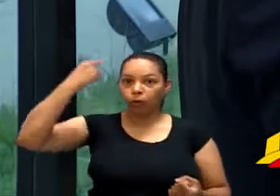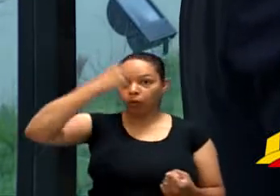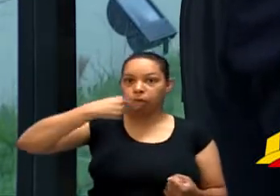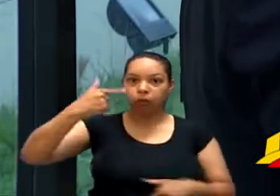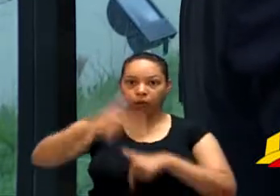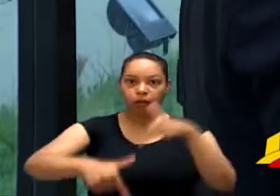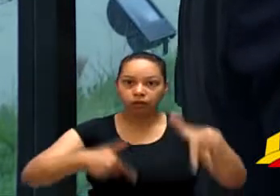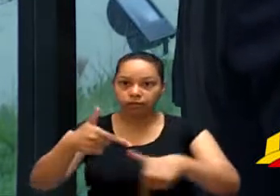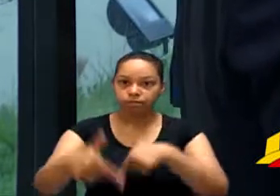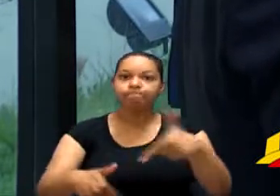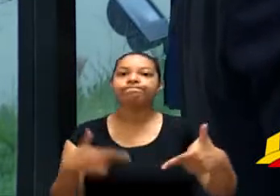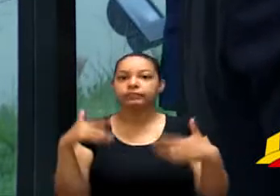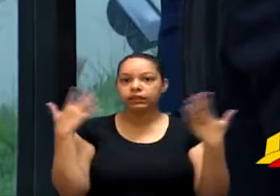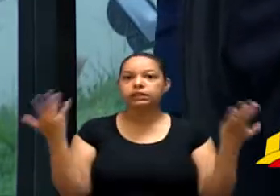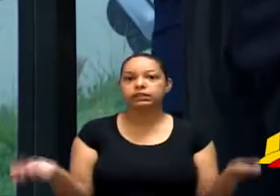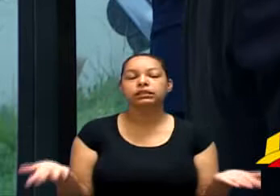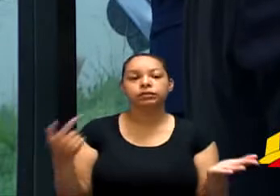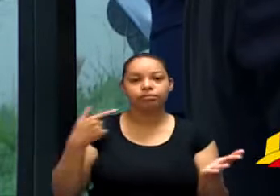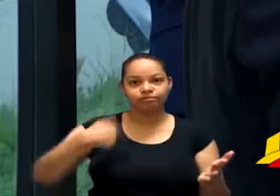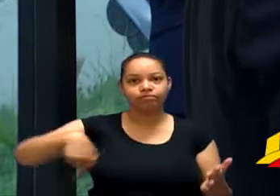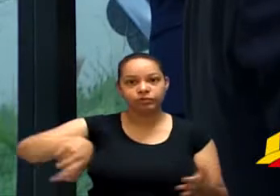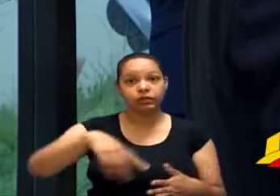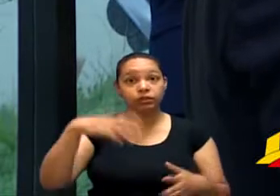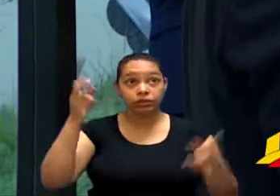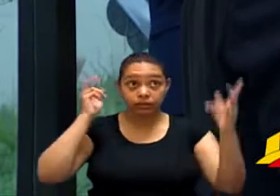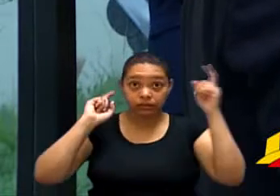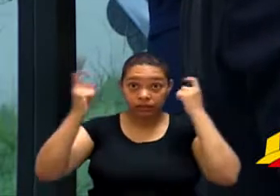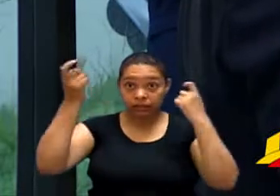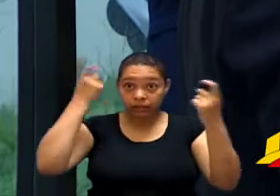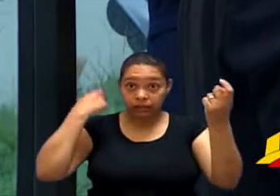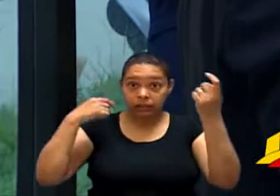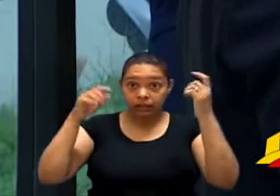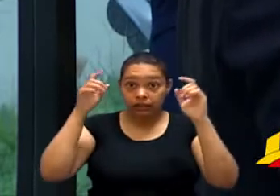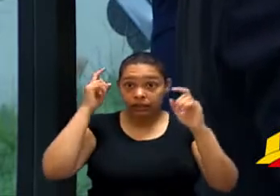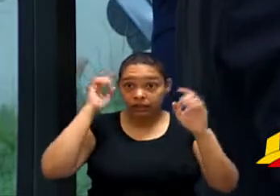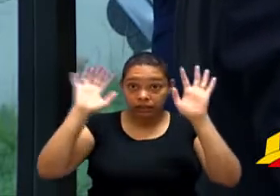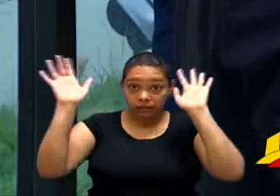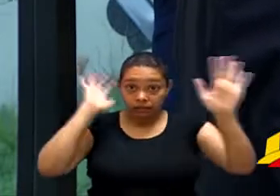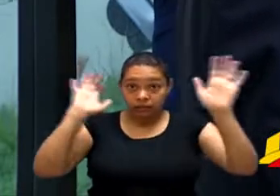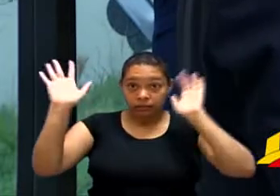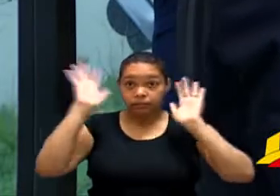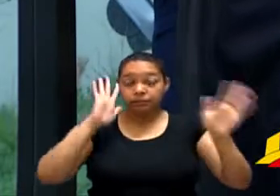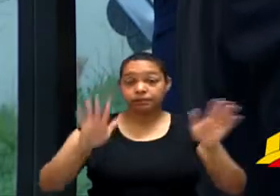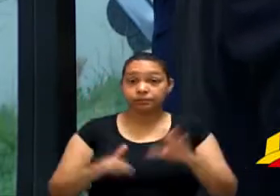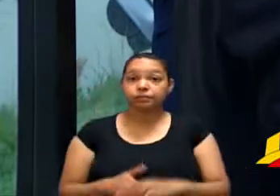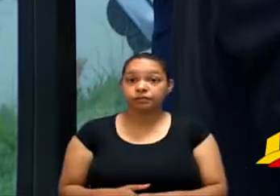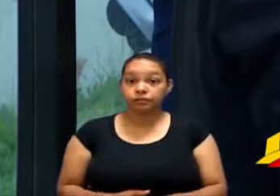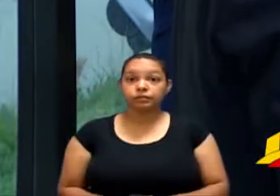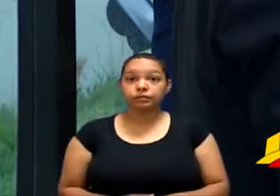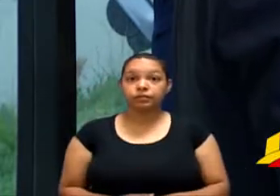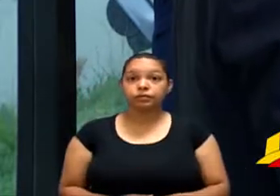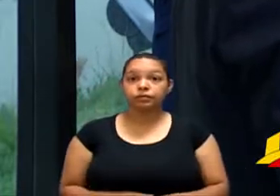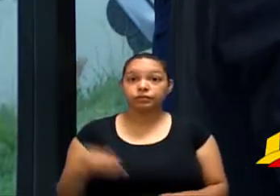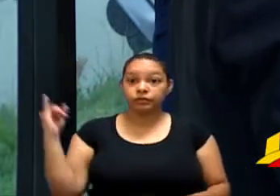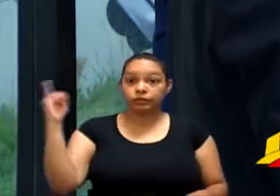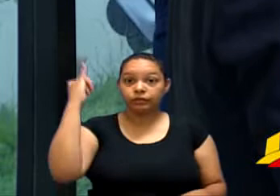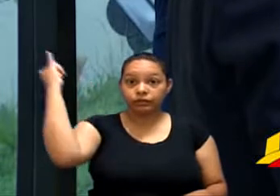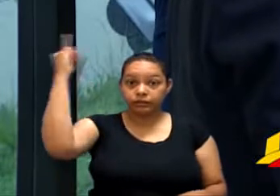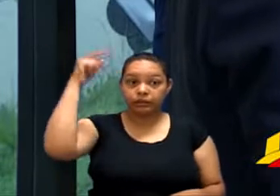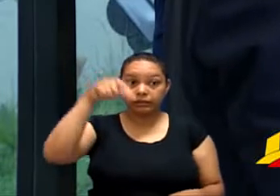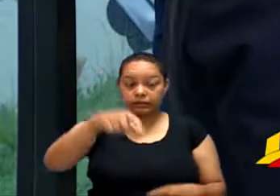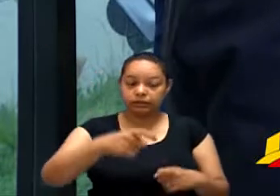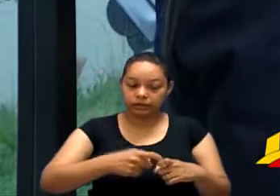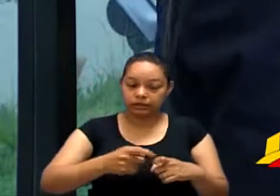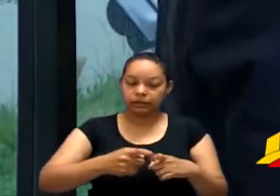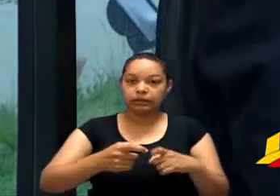aconteceu e que afetou a todos nós psicologicamente em todos os níveis então aí a importância dos Profissionais